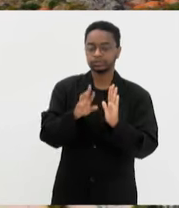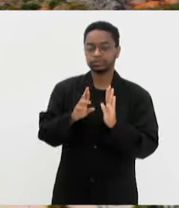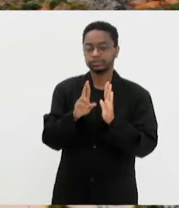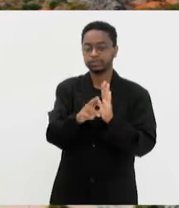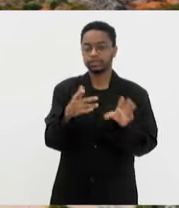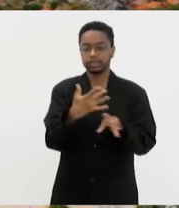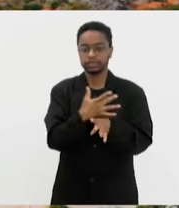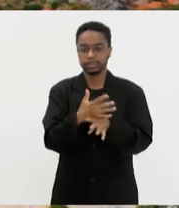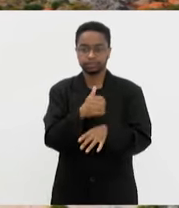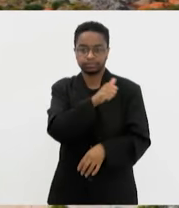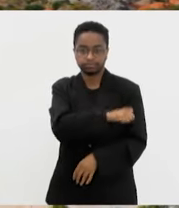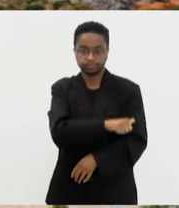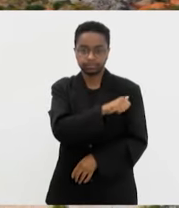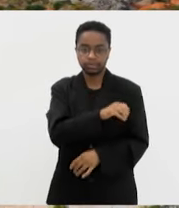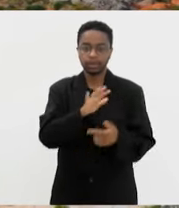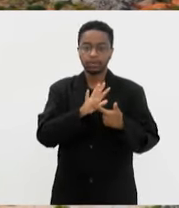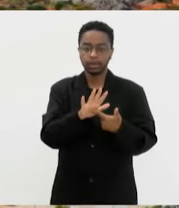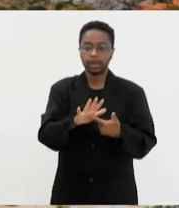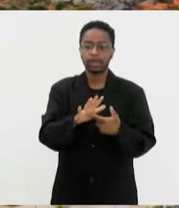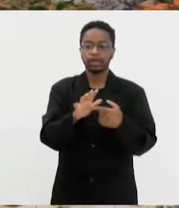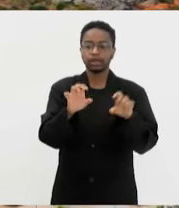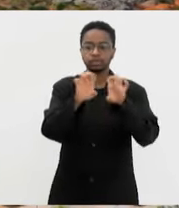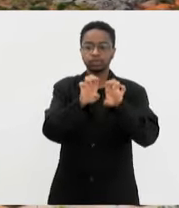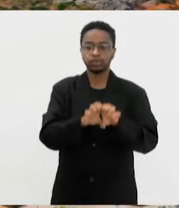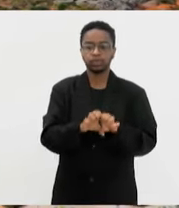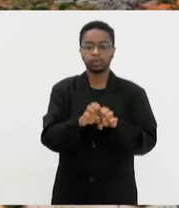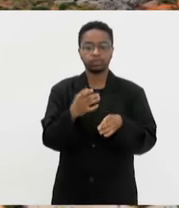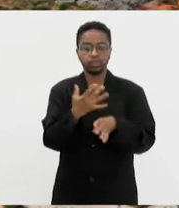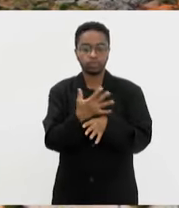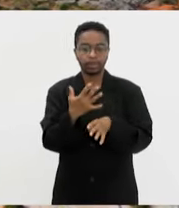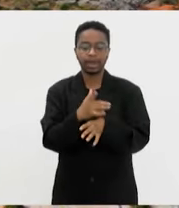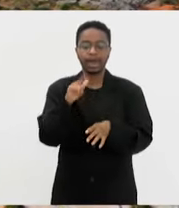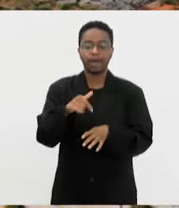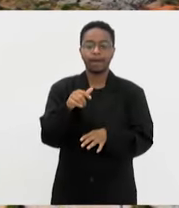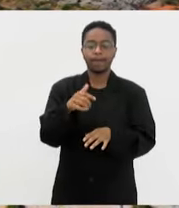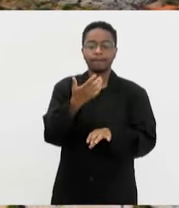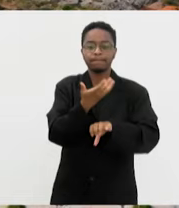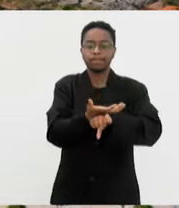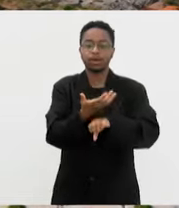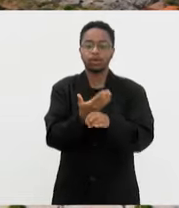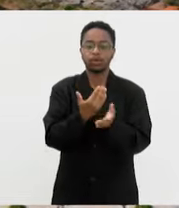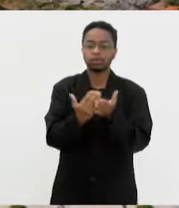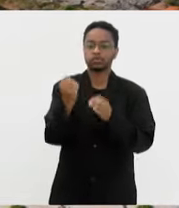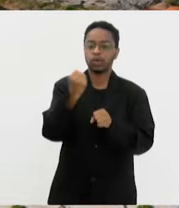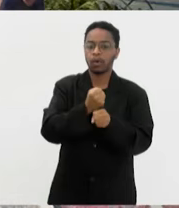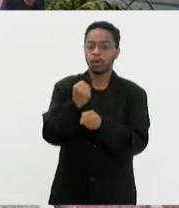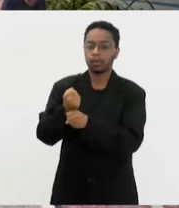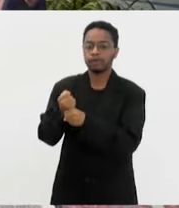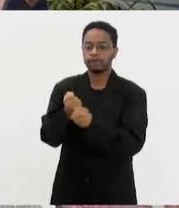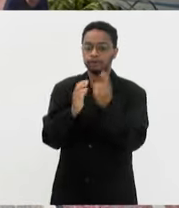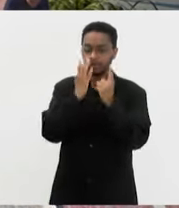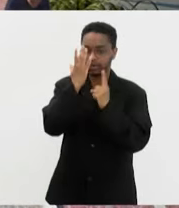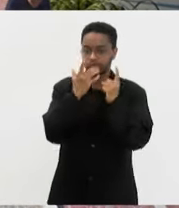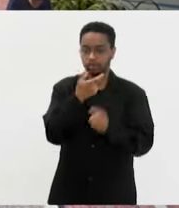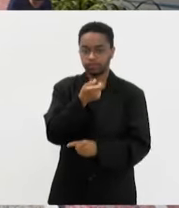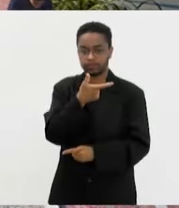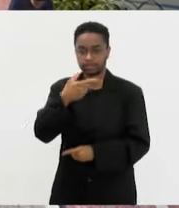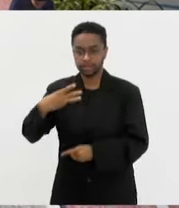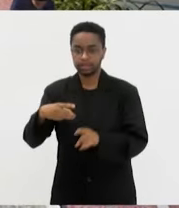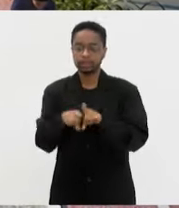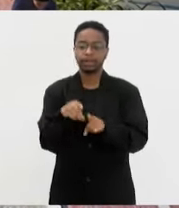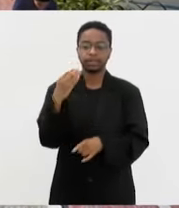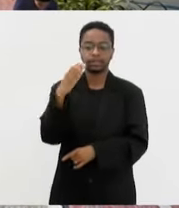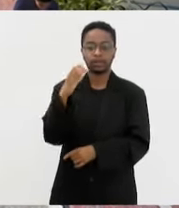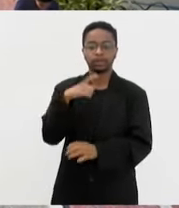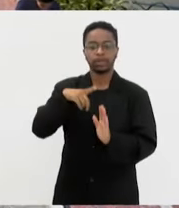de infraestrutura urbana é o Parque Rita Lee, que começou a ser construído em fevereiro de 2023. Niterói concorre com o